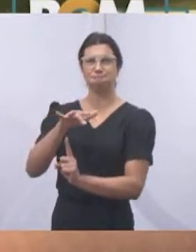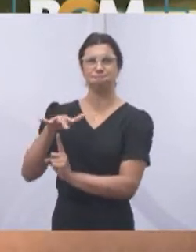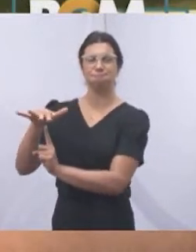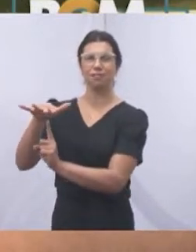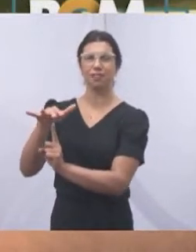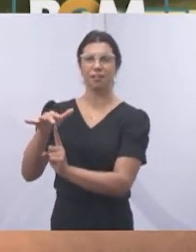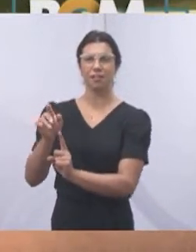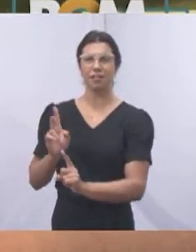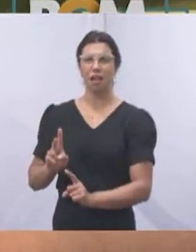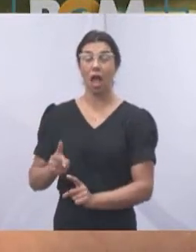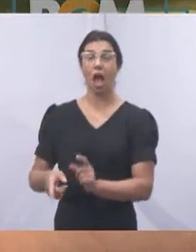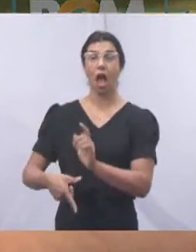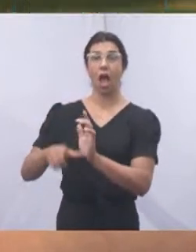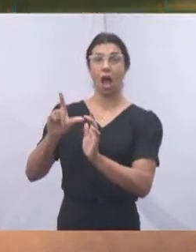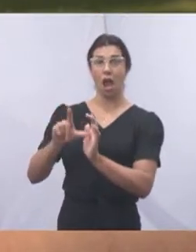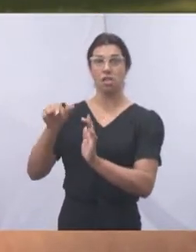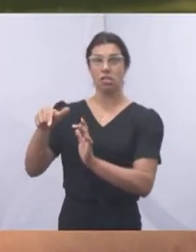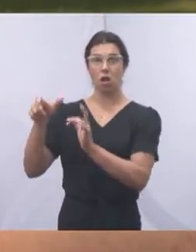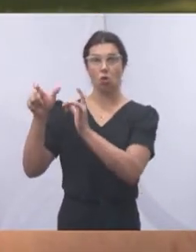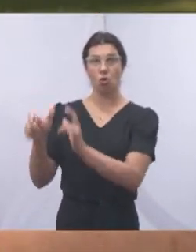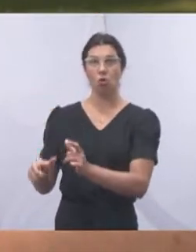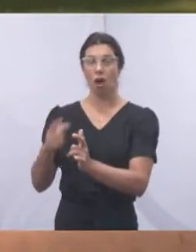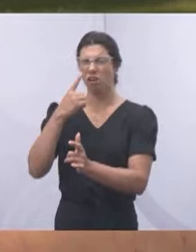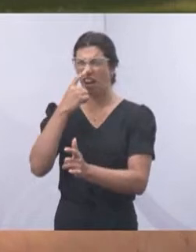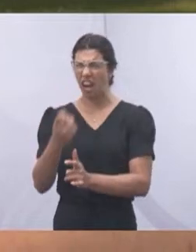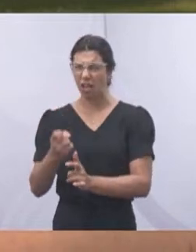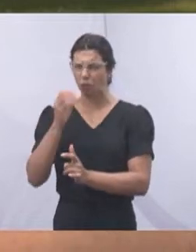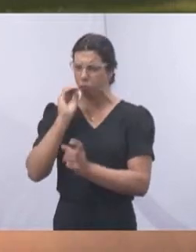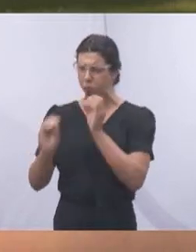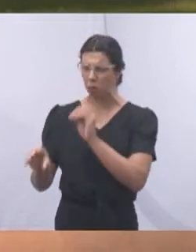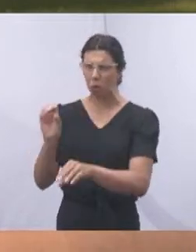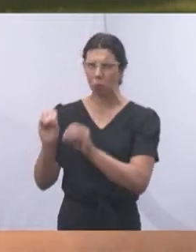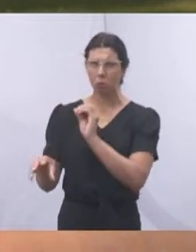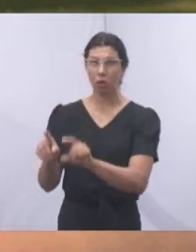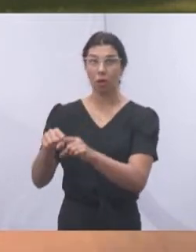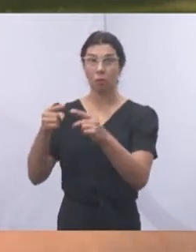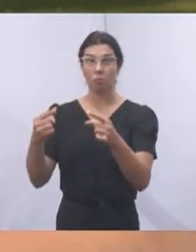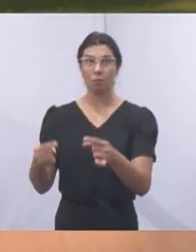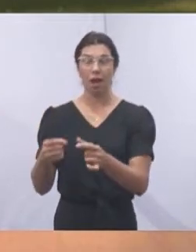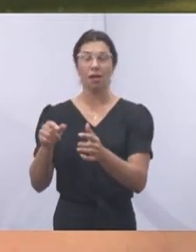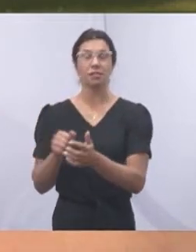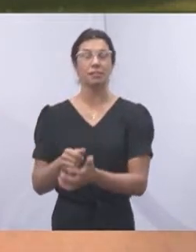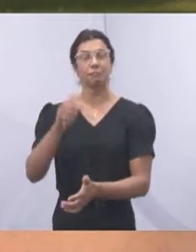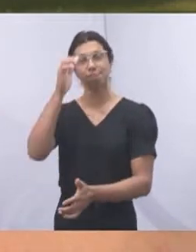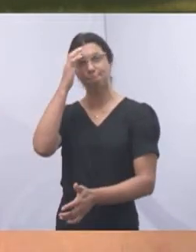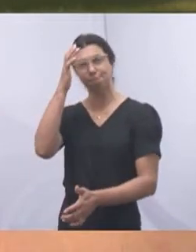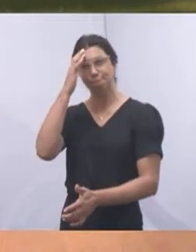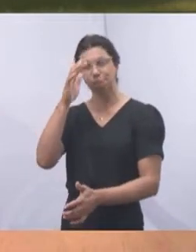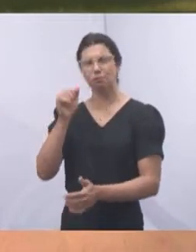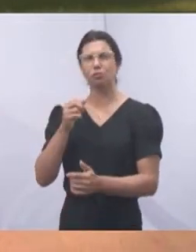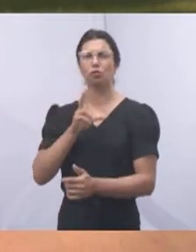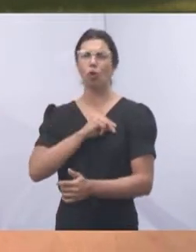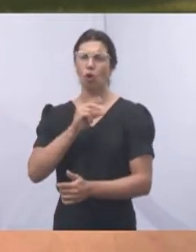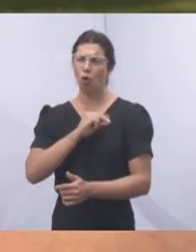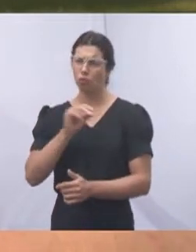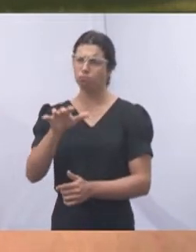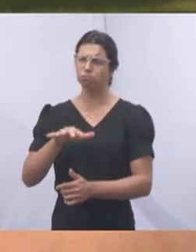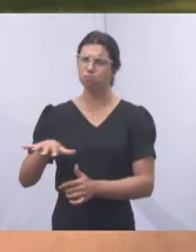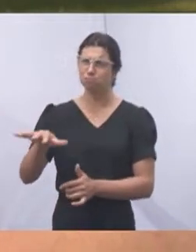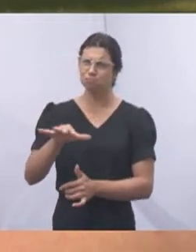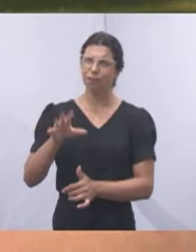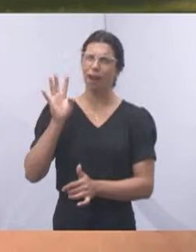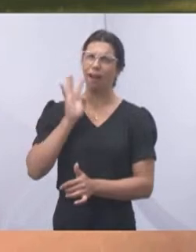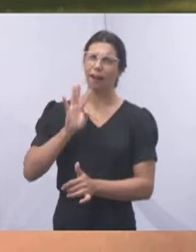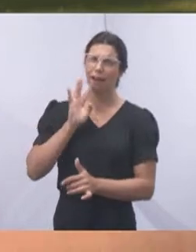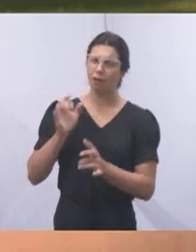lixão. Aí ele sempre vinha aqui e falava com meu cunhado, nossa, que dá um bom espaço para alguma diversão, né?